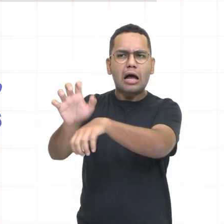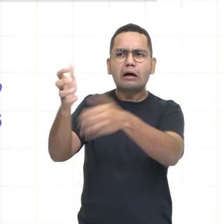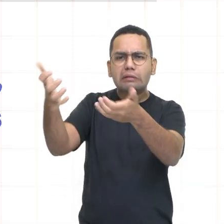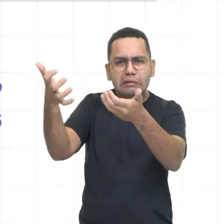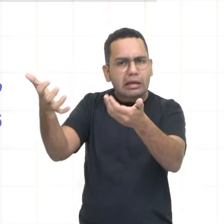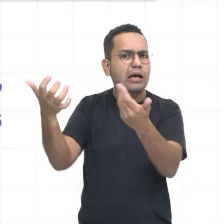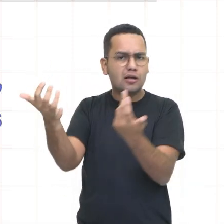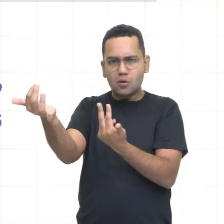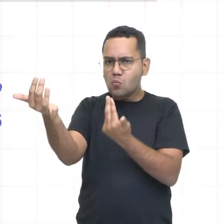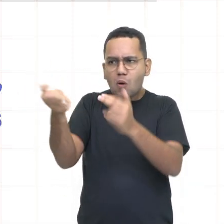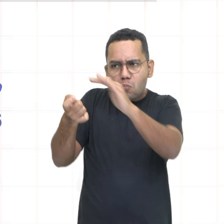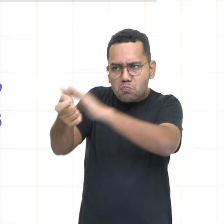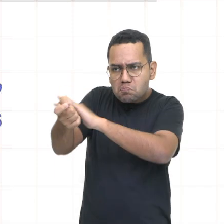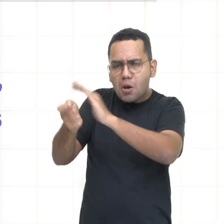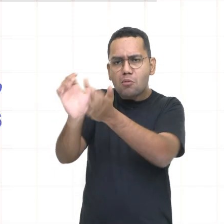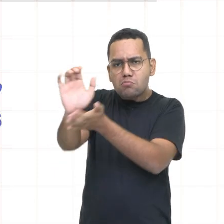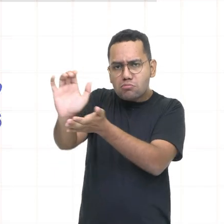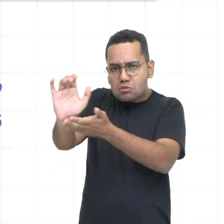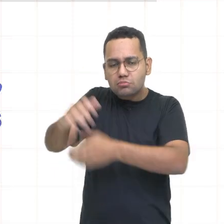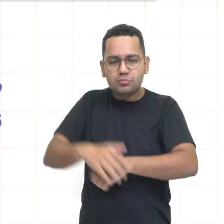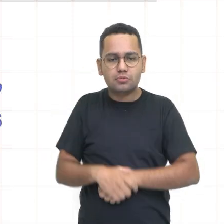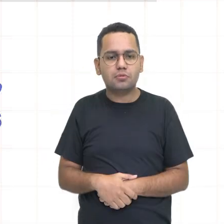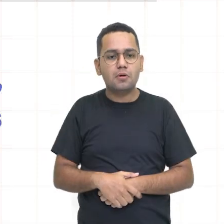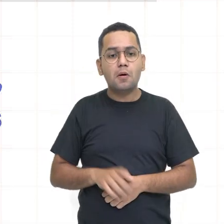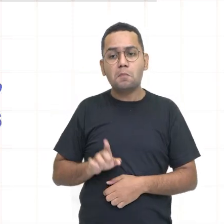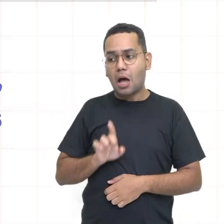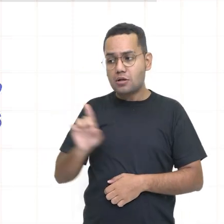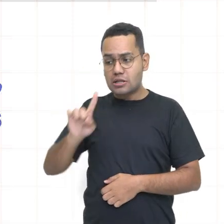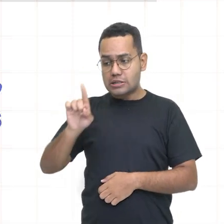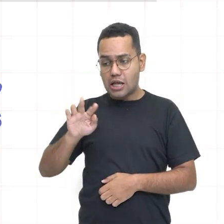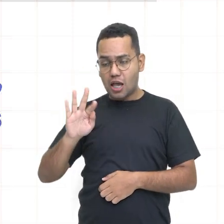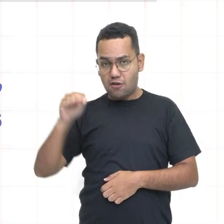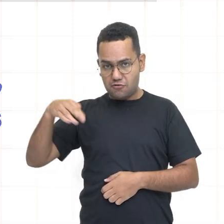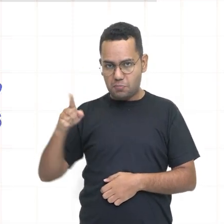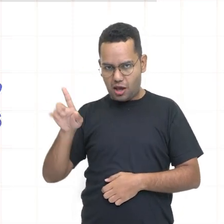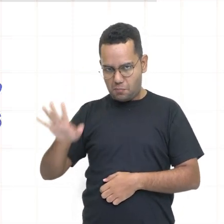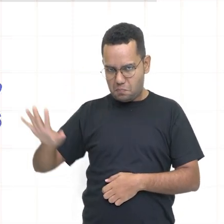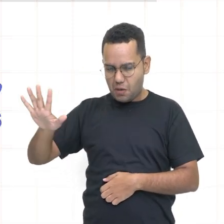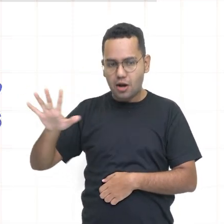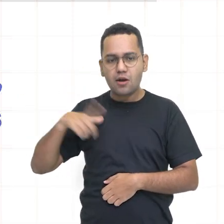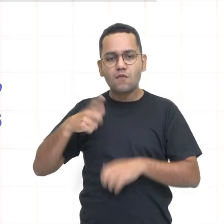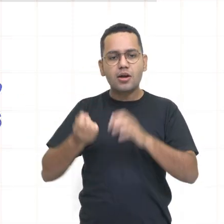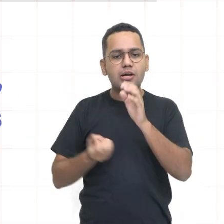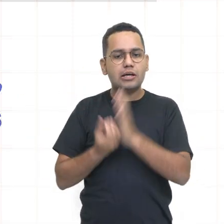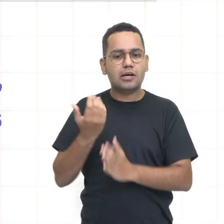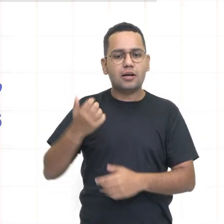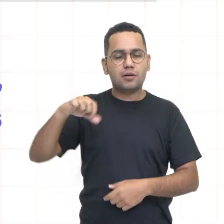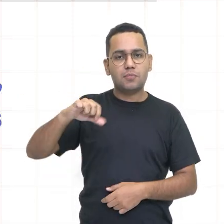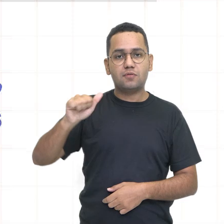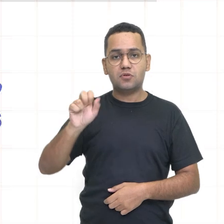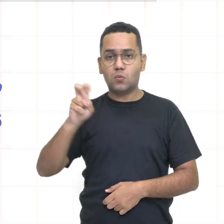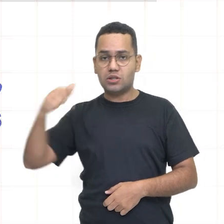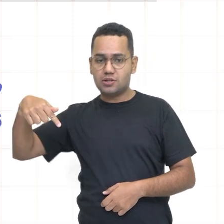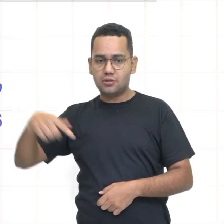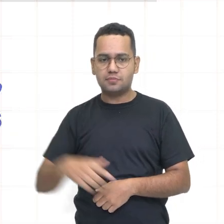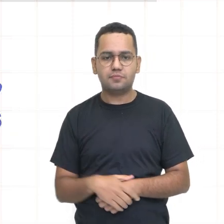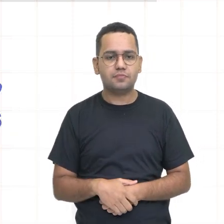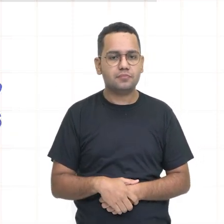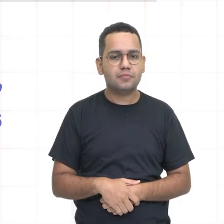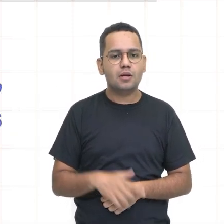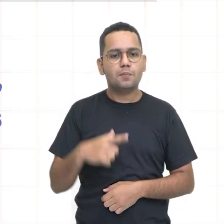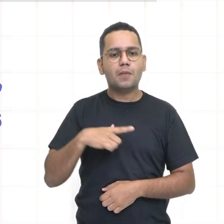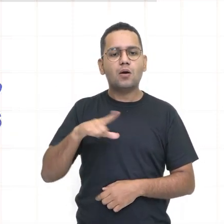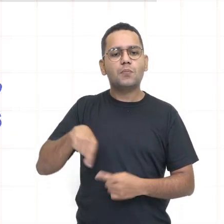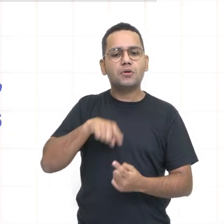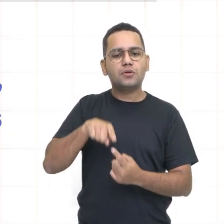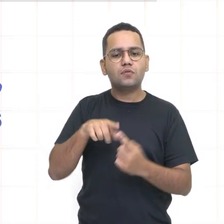fato que a Zona Franca de Manaus ela foi criada em 57, mas o fato é que ela foi colocada ao cabo com um incentivo fiscal,